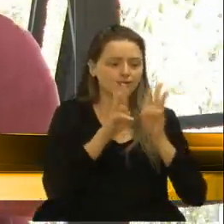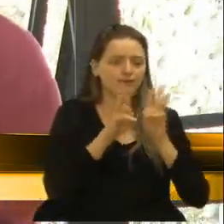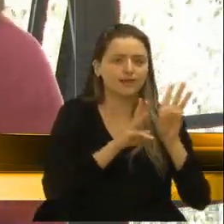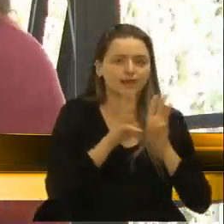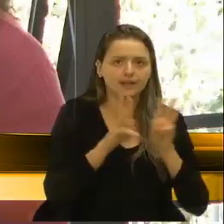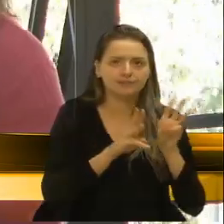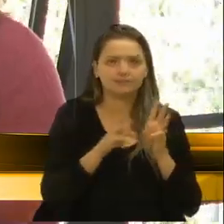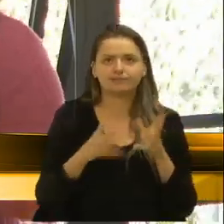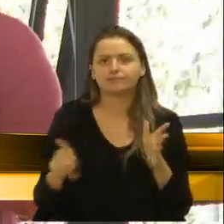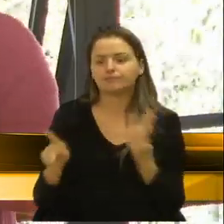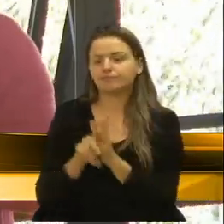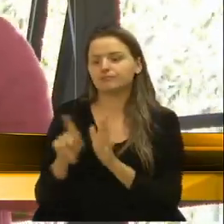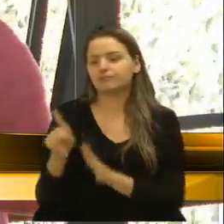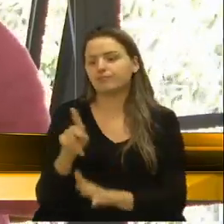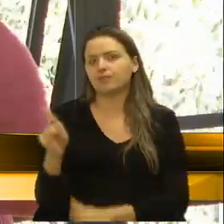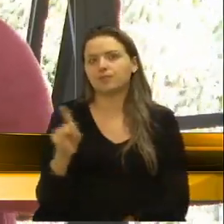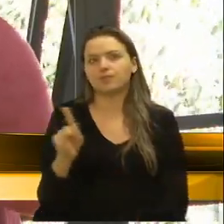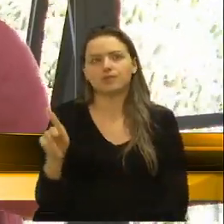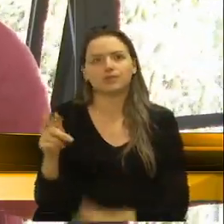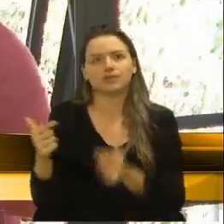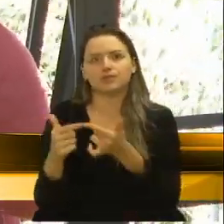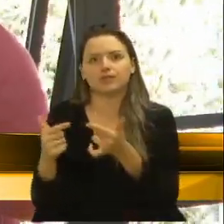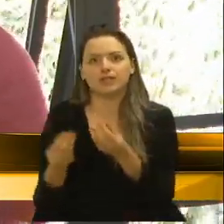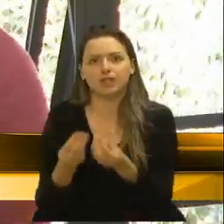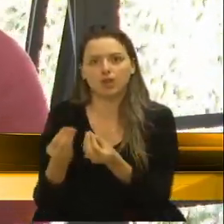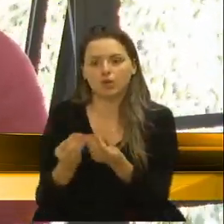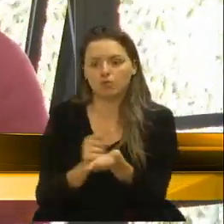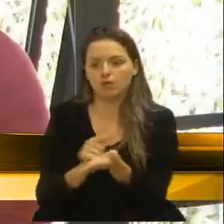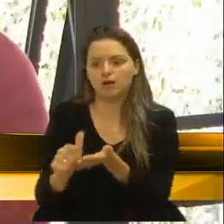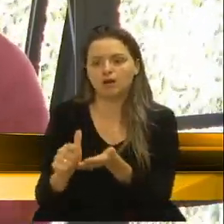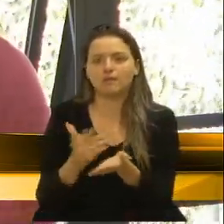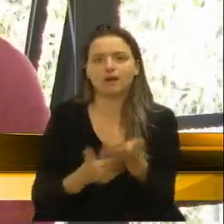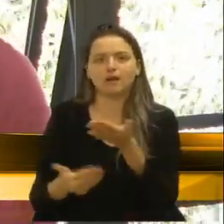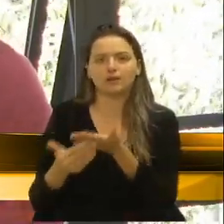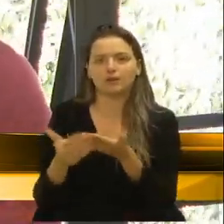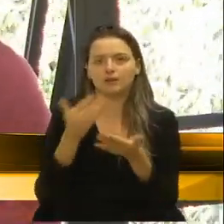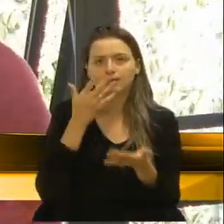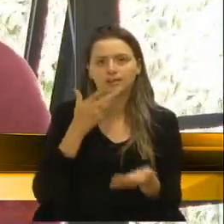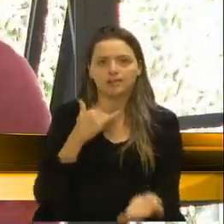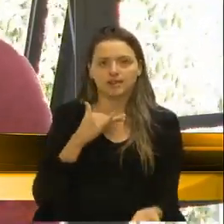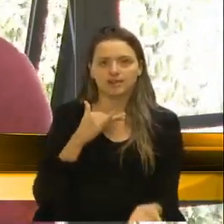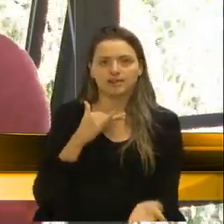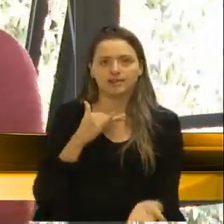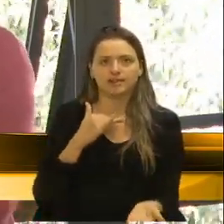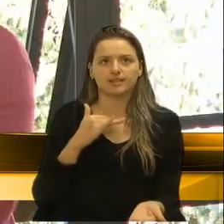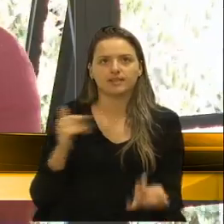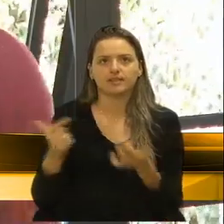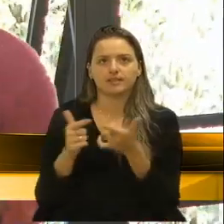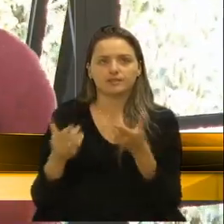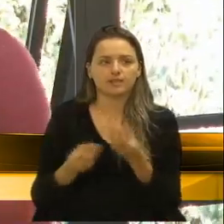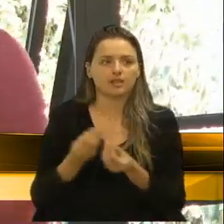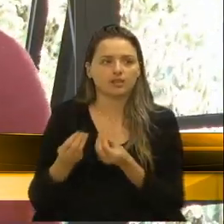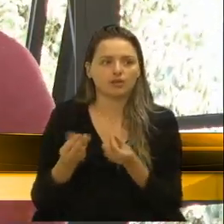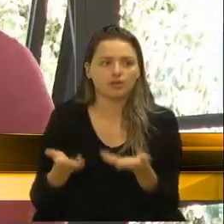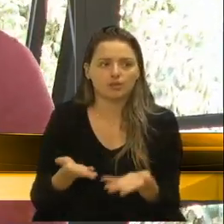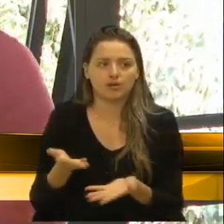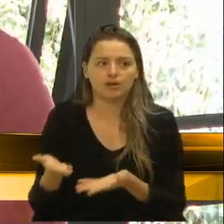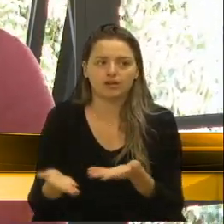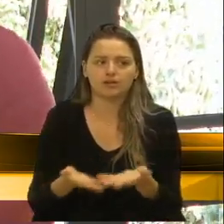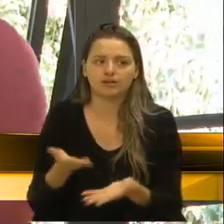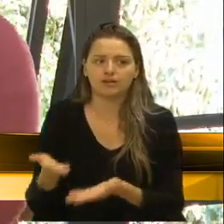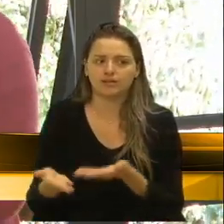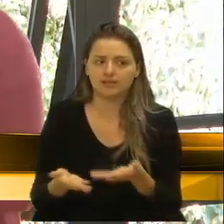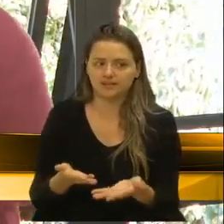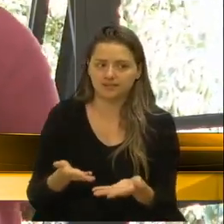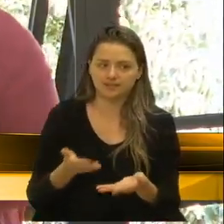os professores não vão dar conta, os professores não darão conta de atender tanta criança numa sala de